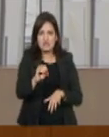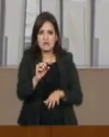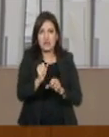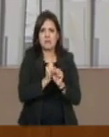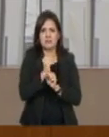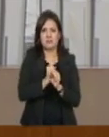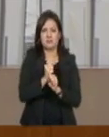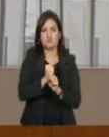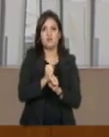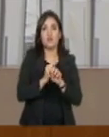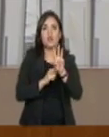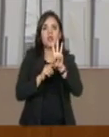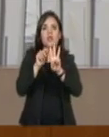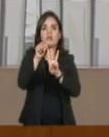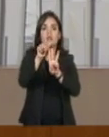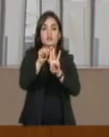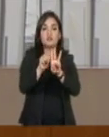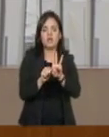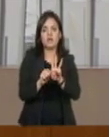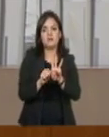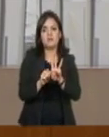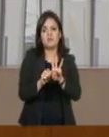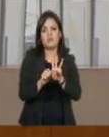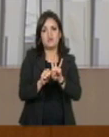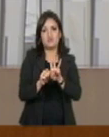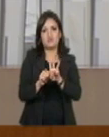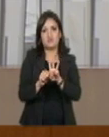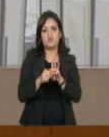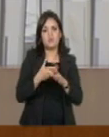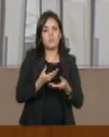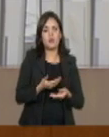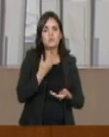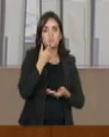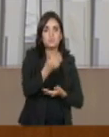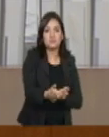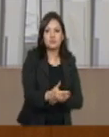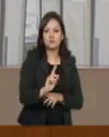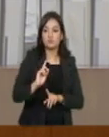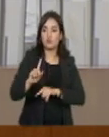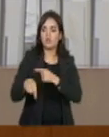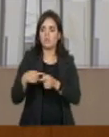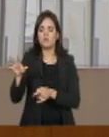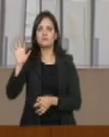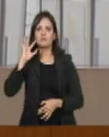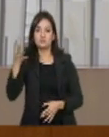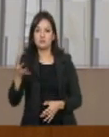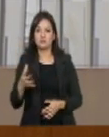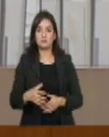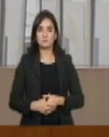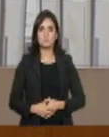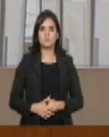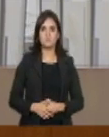3 meses, 82% entre a entrada e o trânsito em julgado e a baixa.